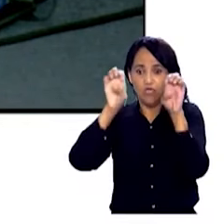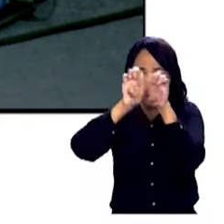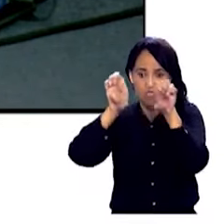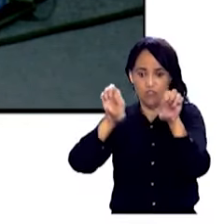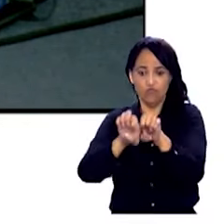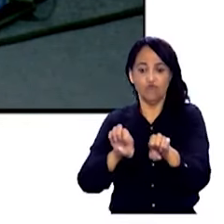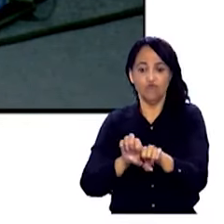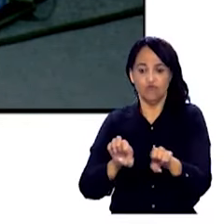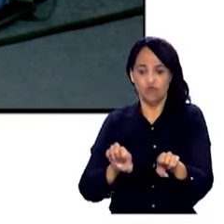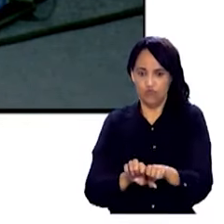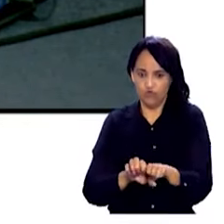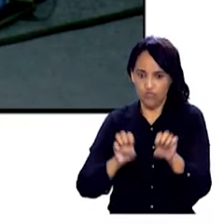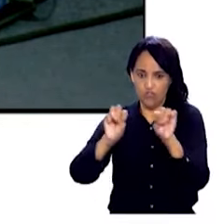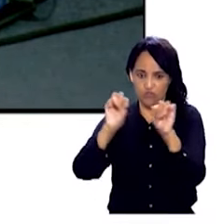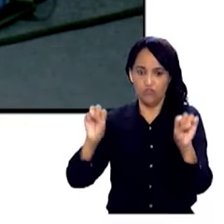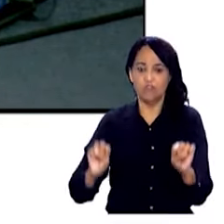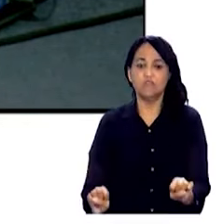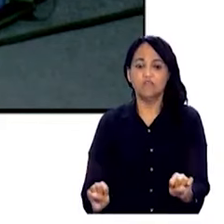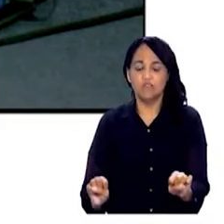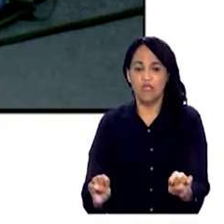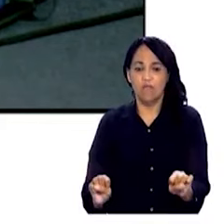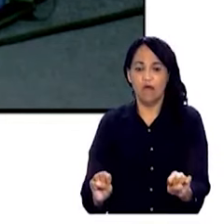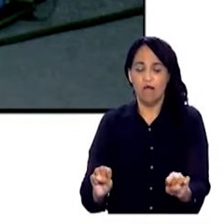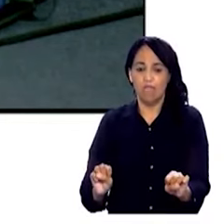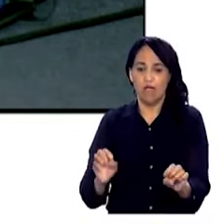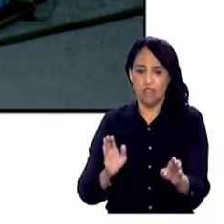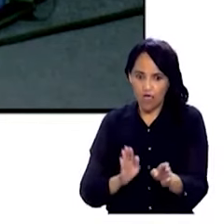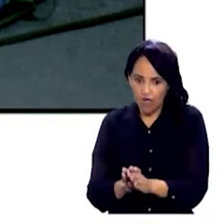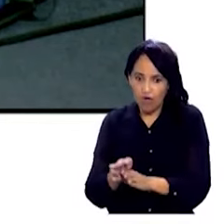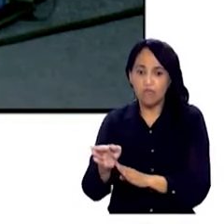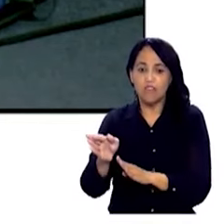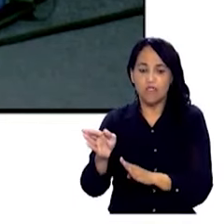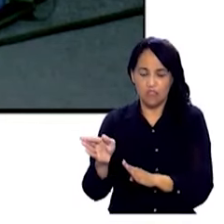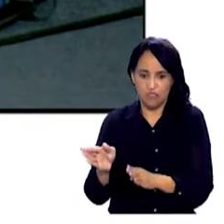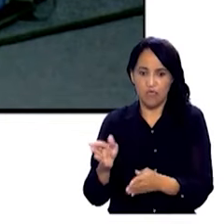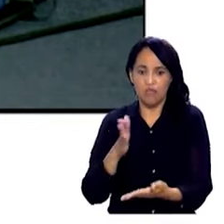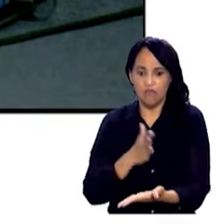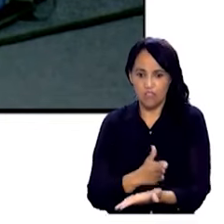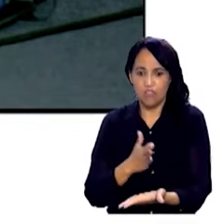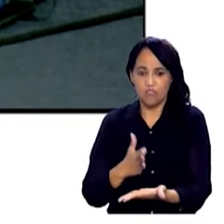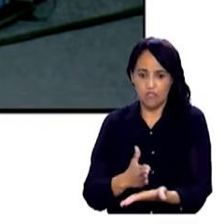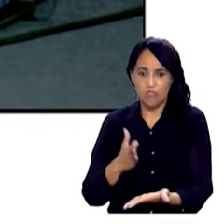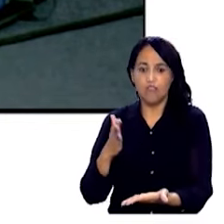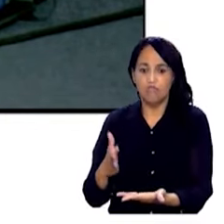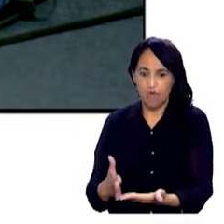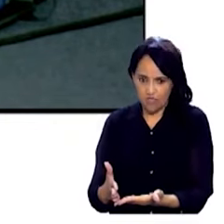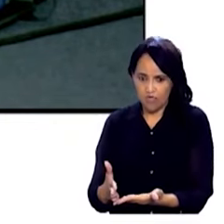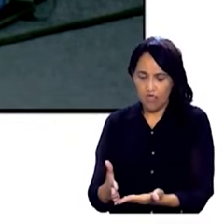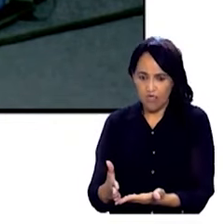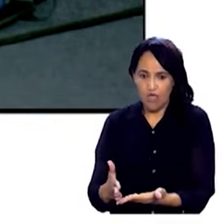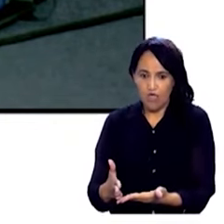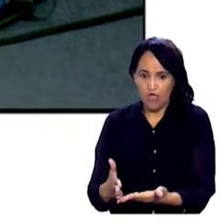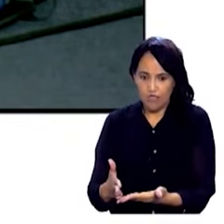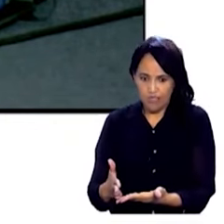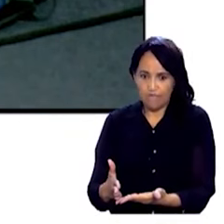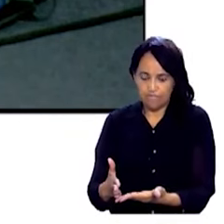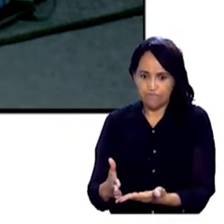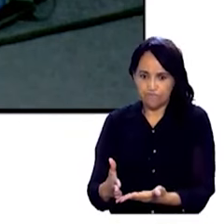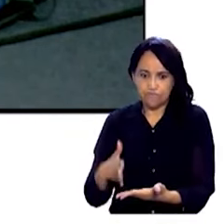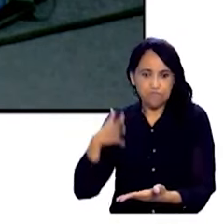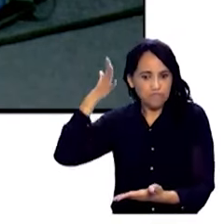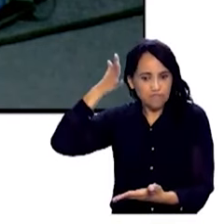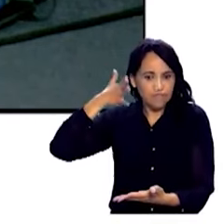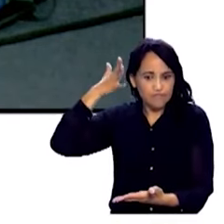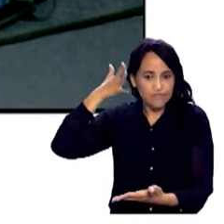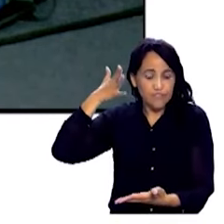Álvaro mas também a recomendação do ministro Barroso ontem de fazer tudo em três partes eu vou dividir minha palestra aqui em três partes Eu gostaria de falar um pouco